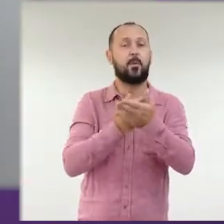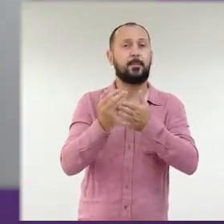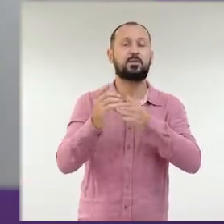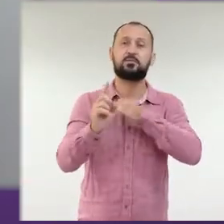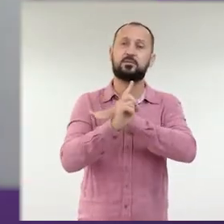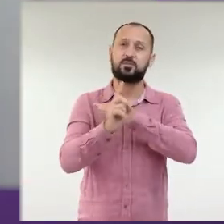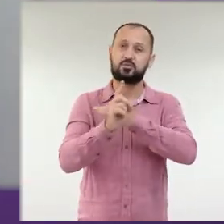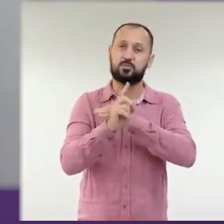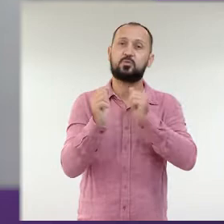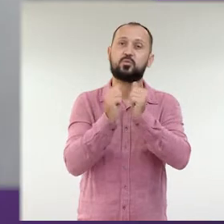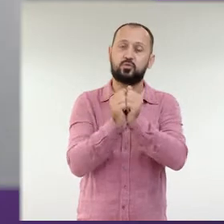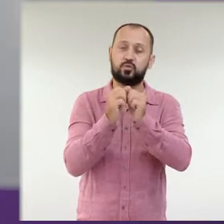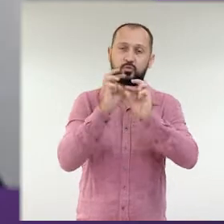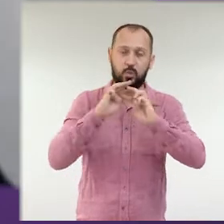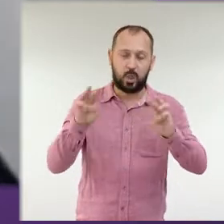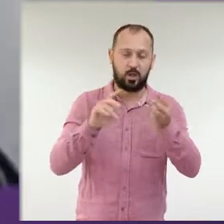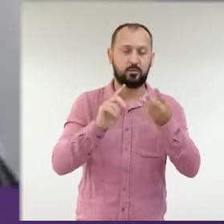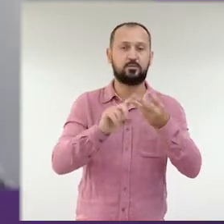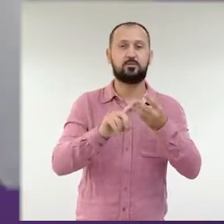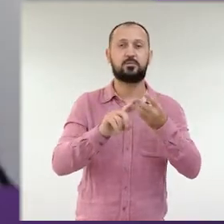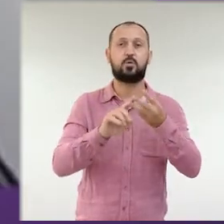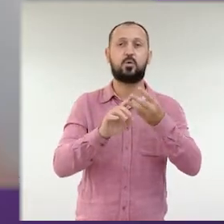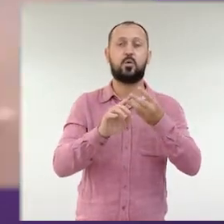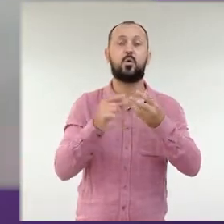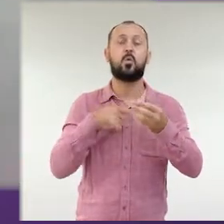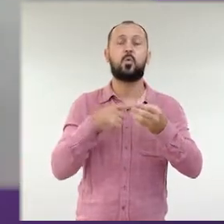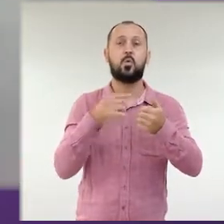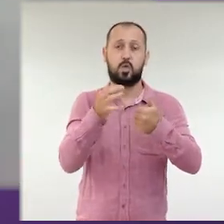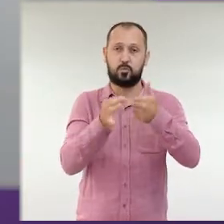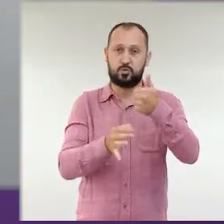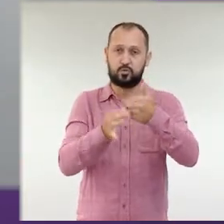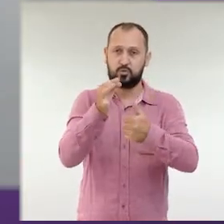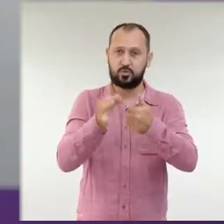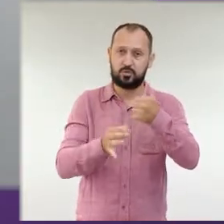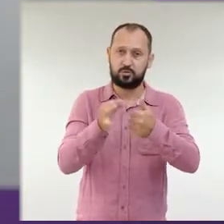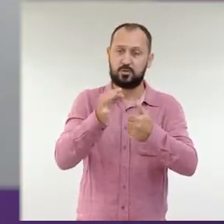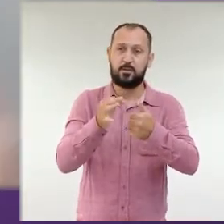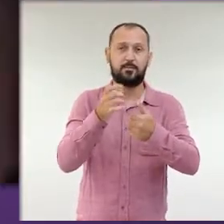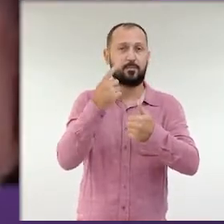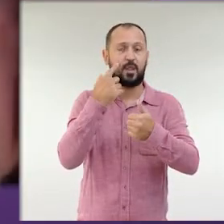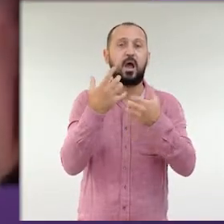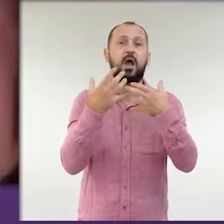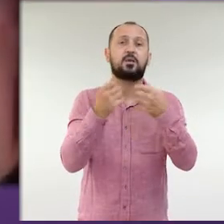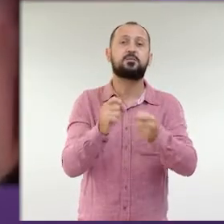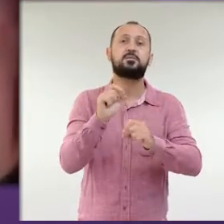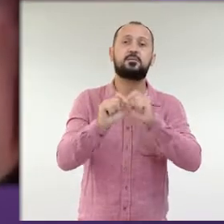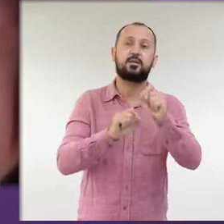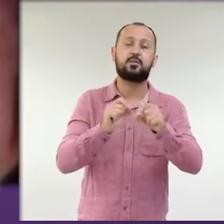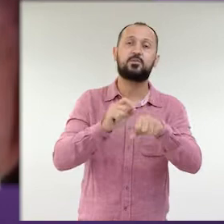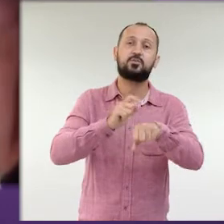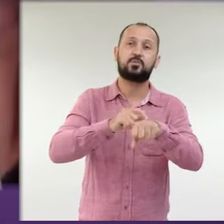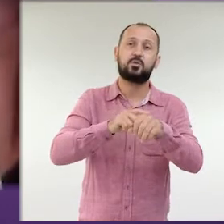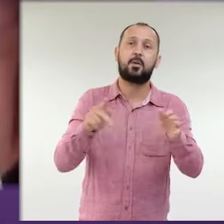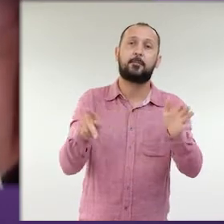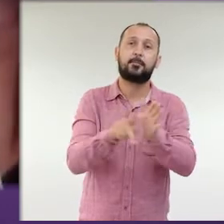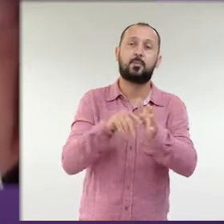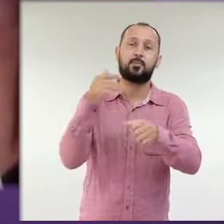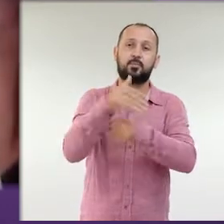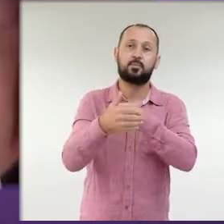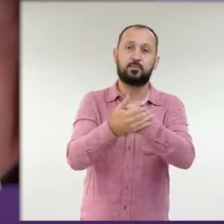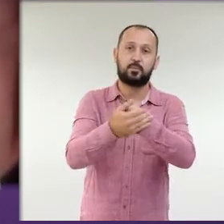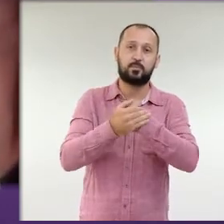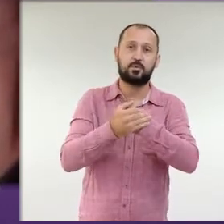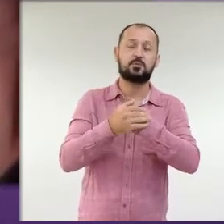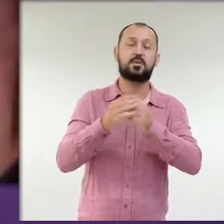atendimento online, o Tribunal de Justiça lança a possibilidade de requerimento de medidas protetivas online para as